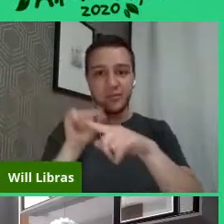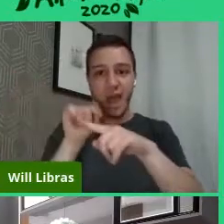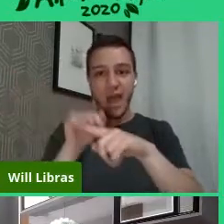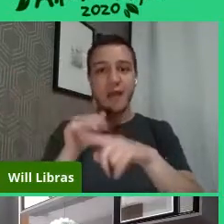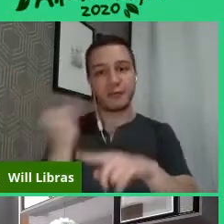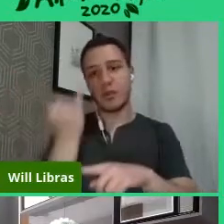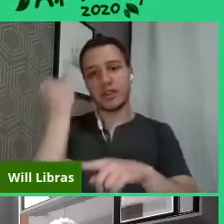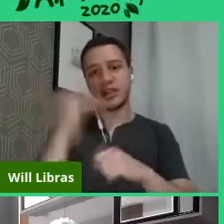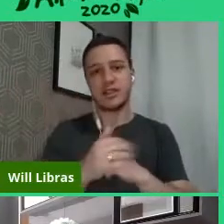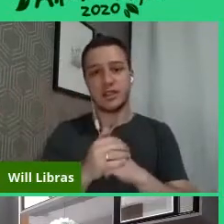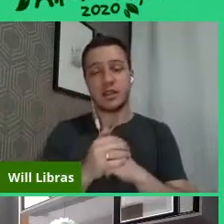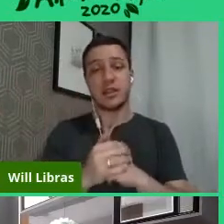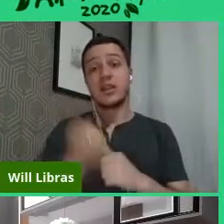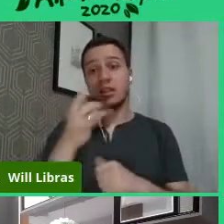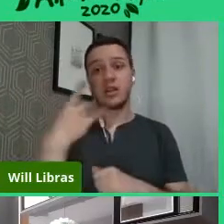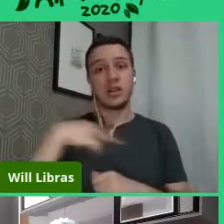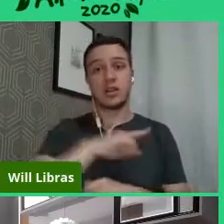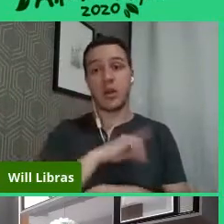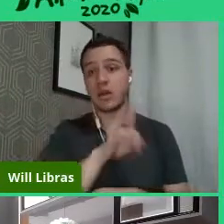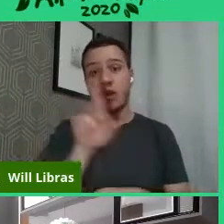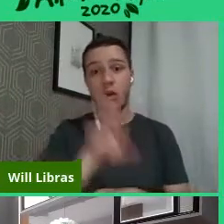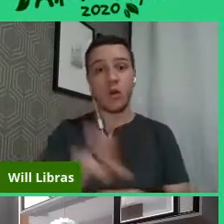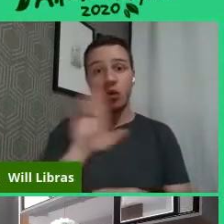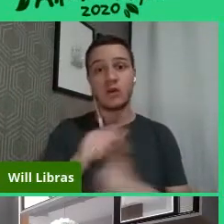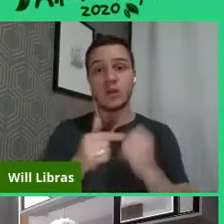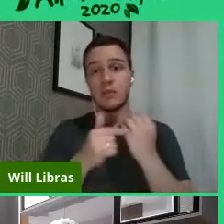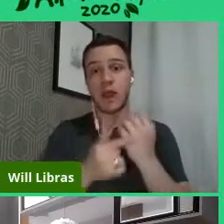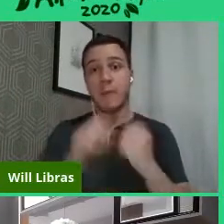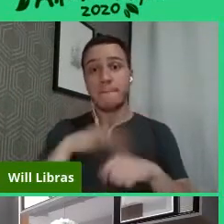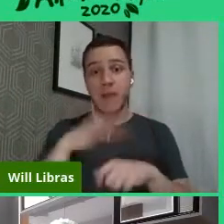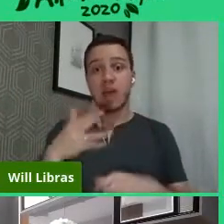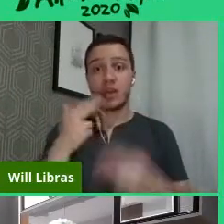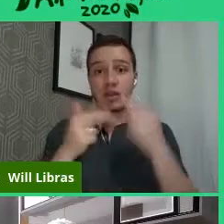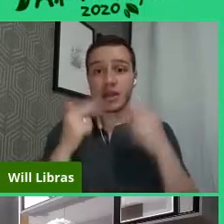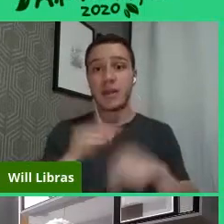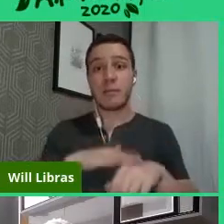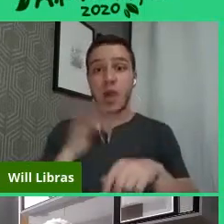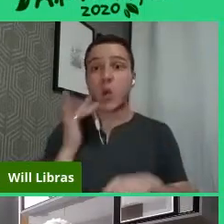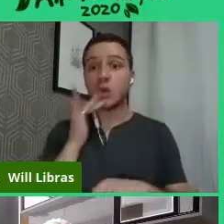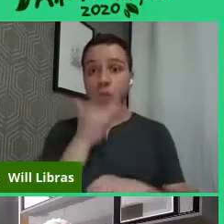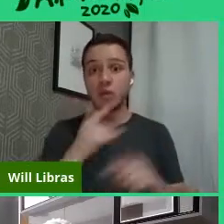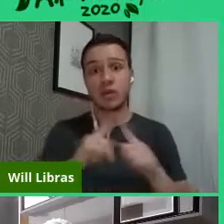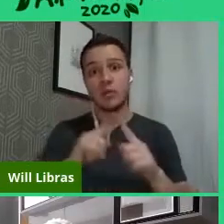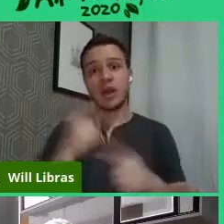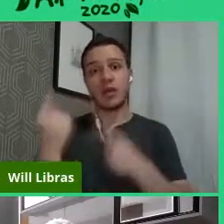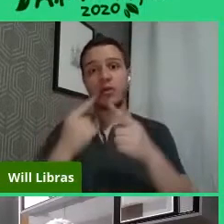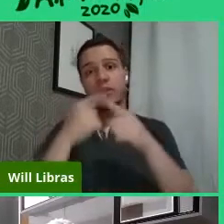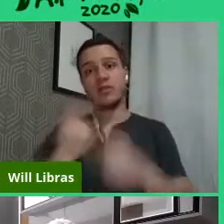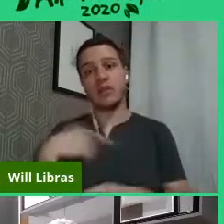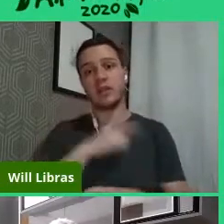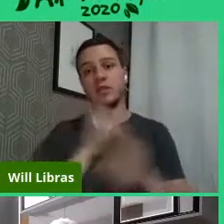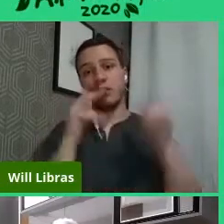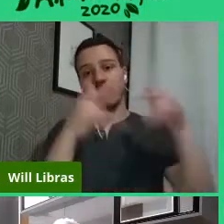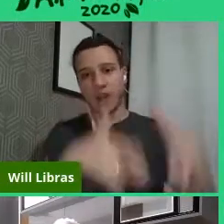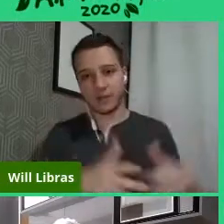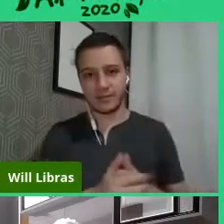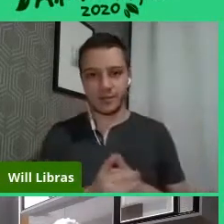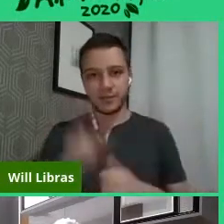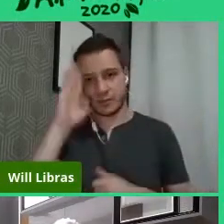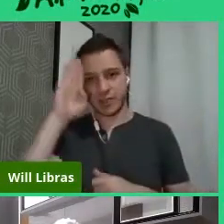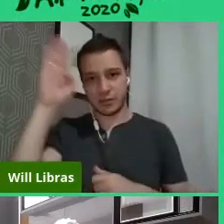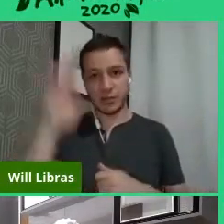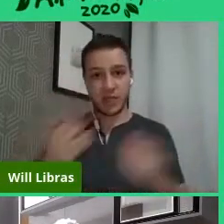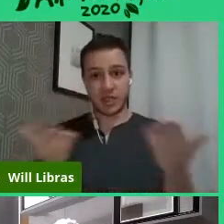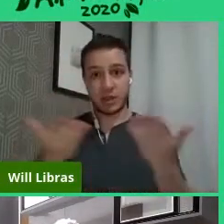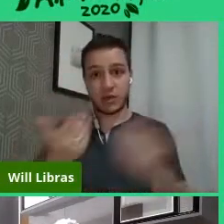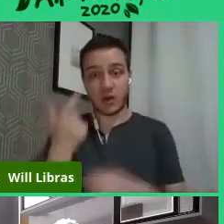parte mais nutritiva e às vezes mais saborosa, a gente acaba descartando, né? Principalmente nesses dados